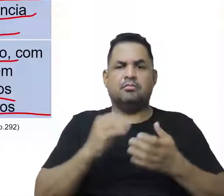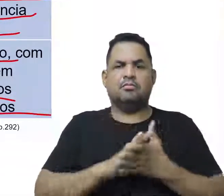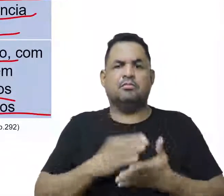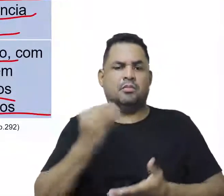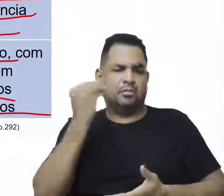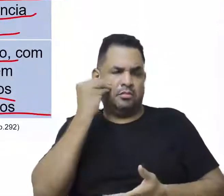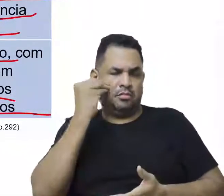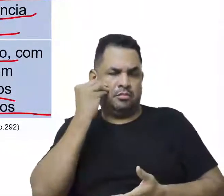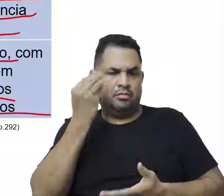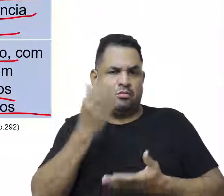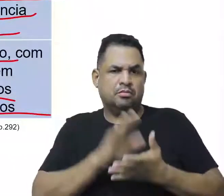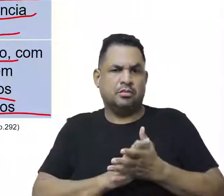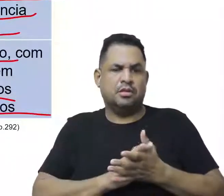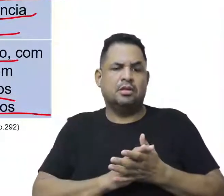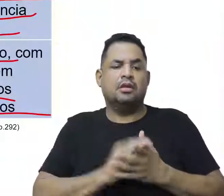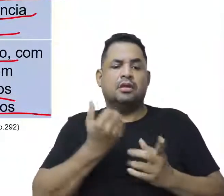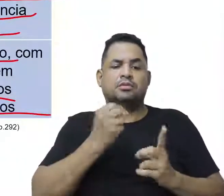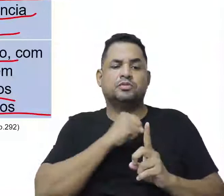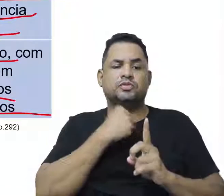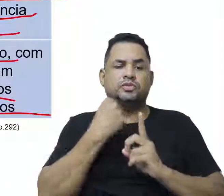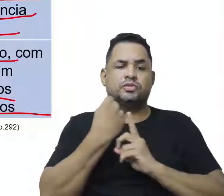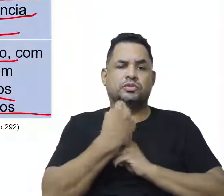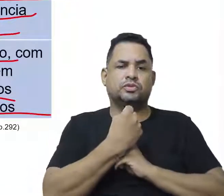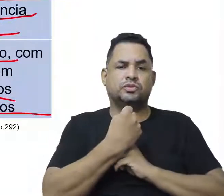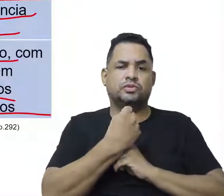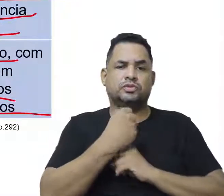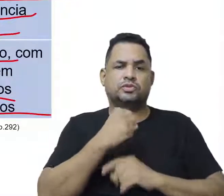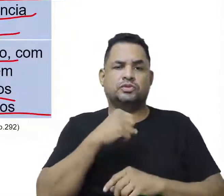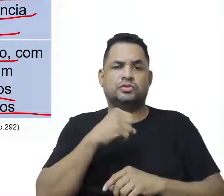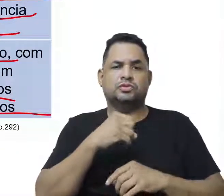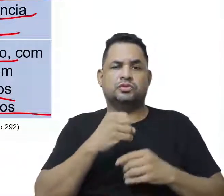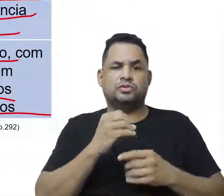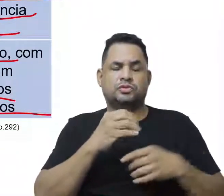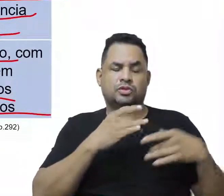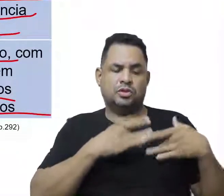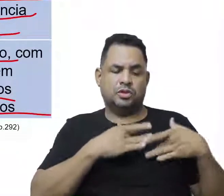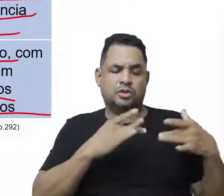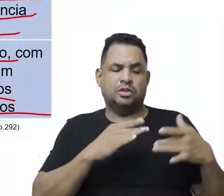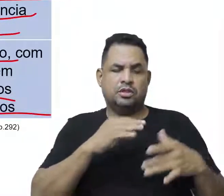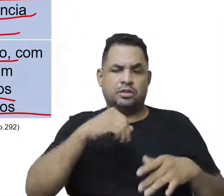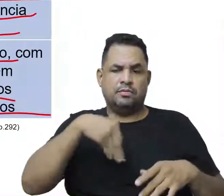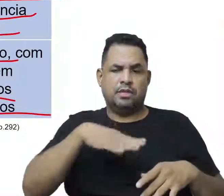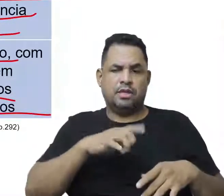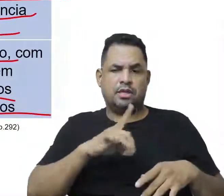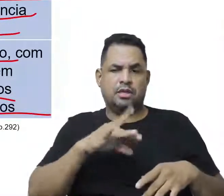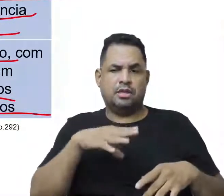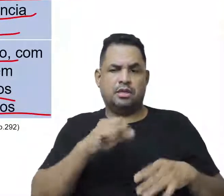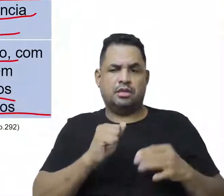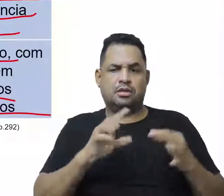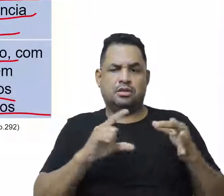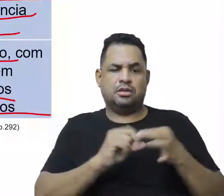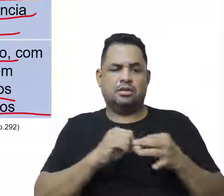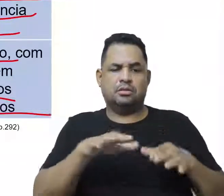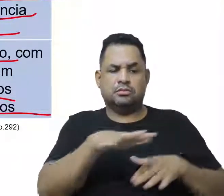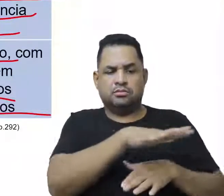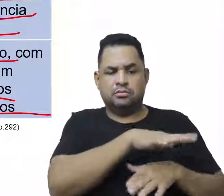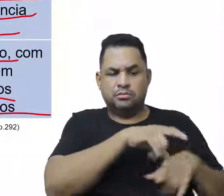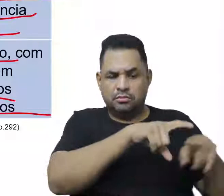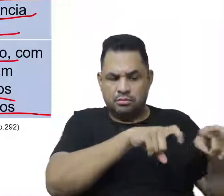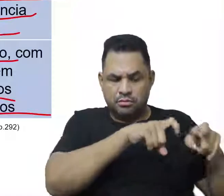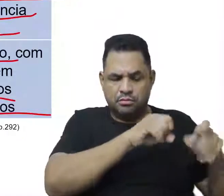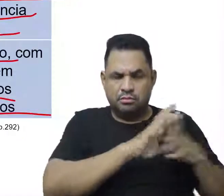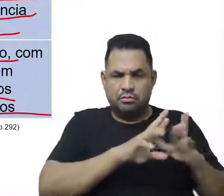experiência com solidariedade mecânica porque nós temos alunos ligados ao campo né Onde